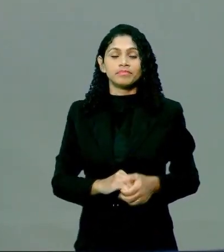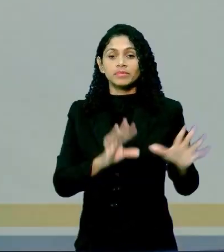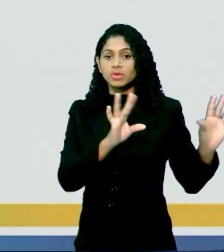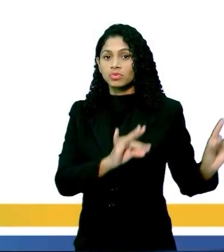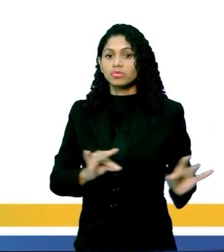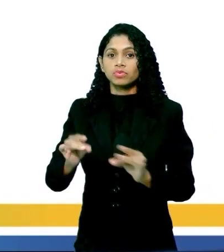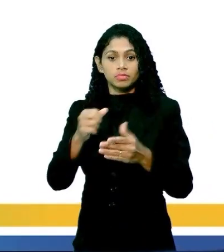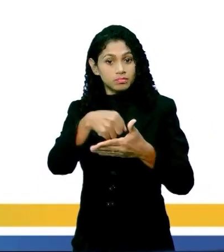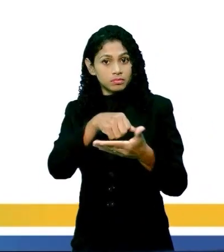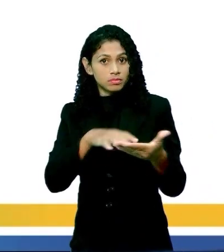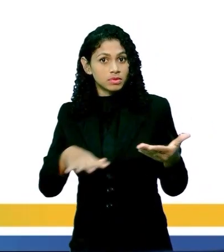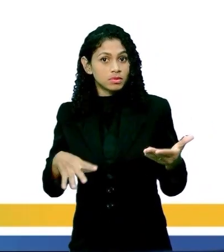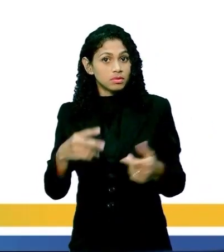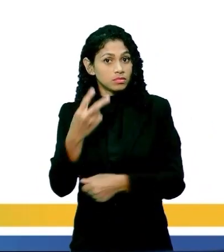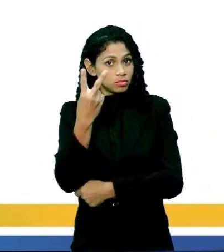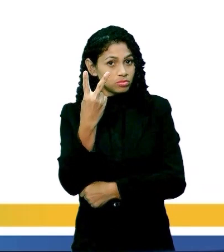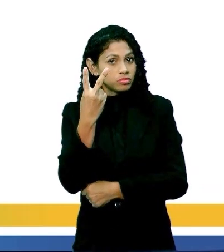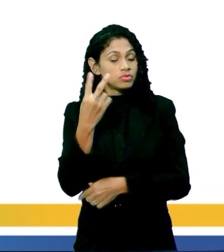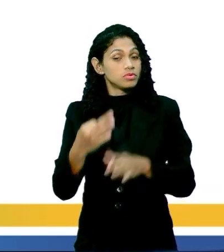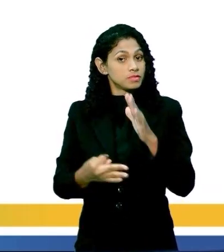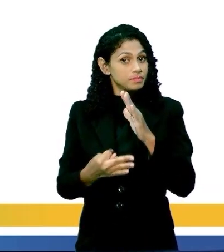2 textos.